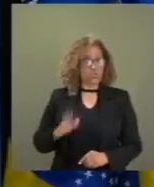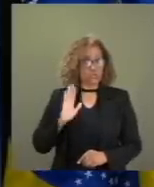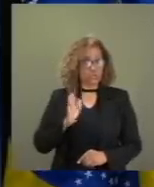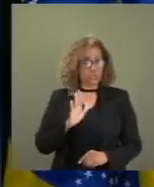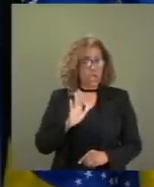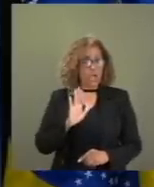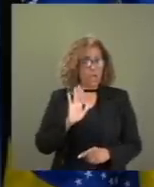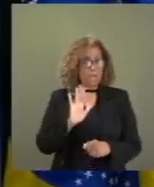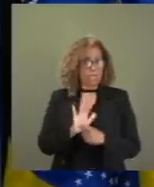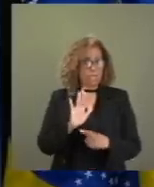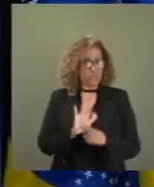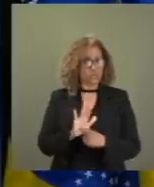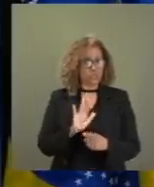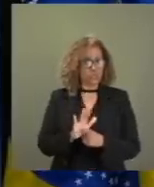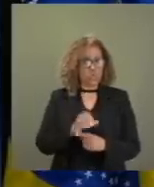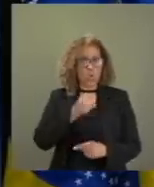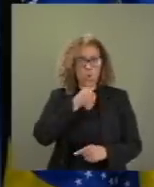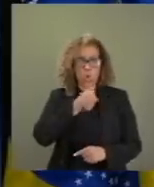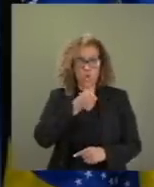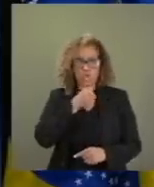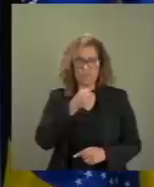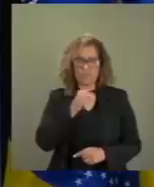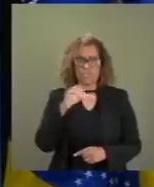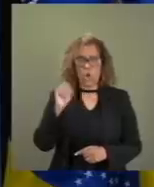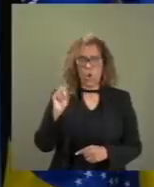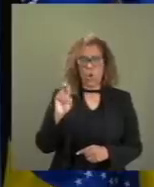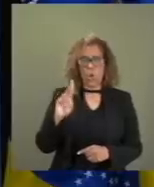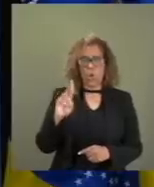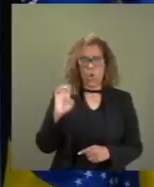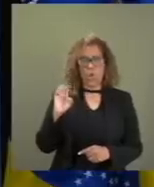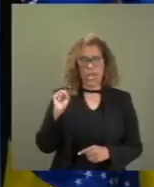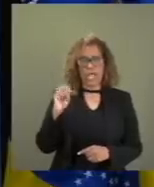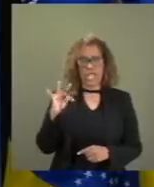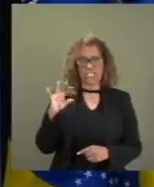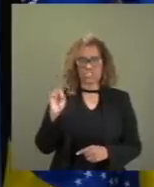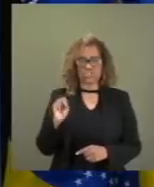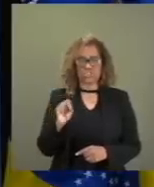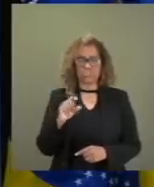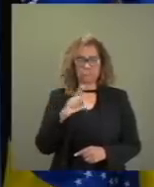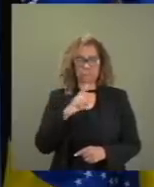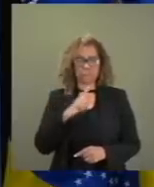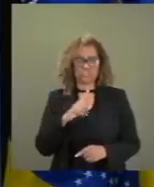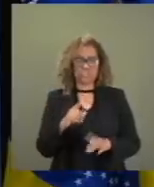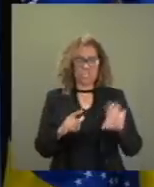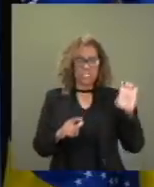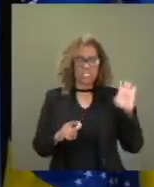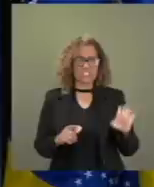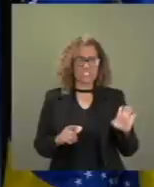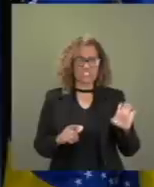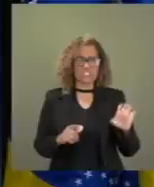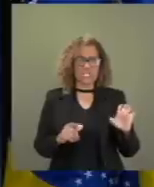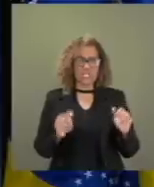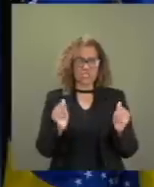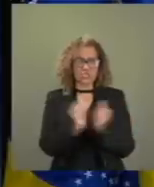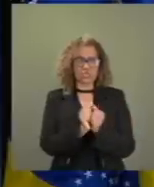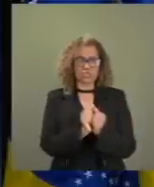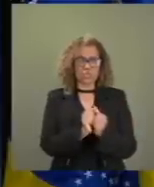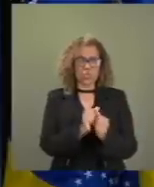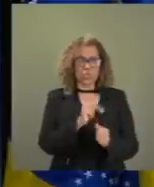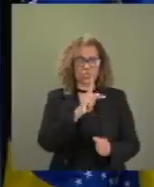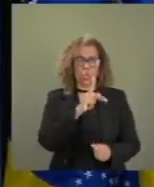integrantes de partidos de esquerda como o PT isso é muito